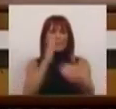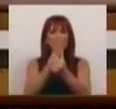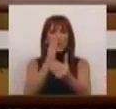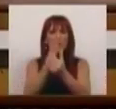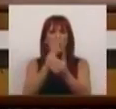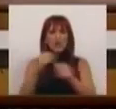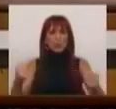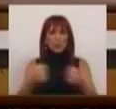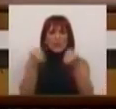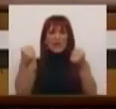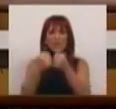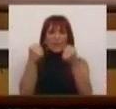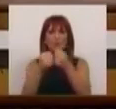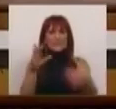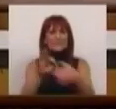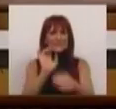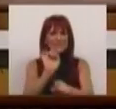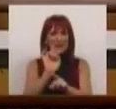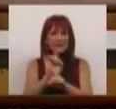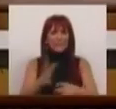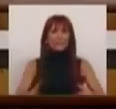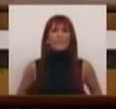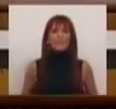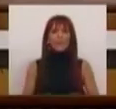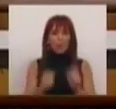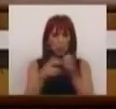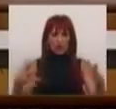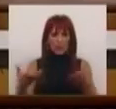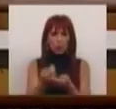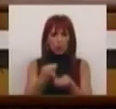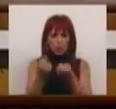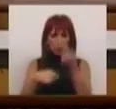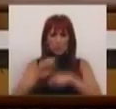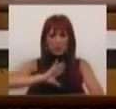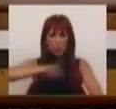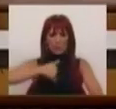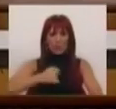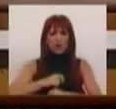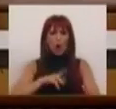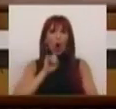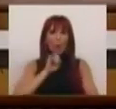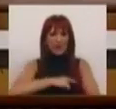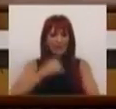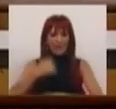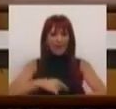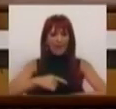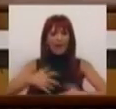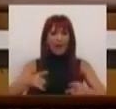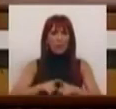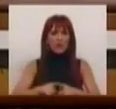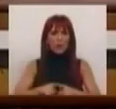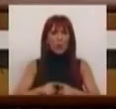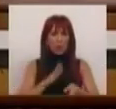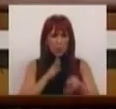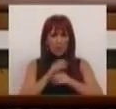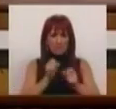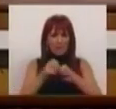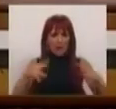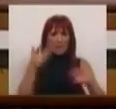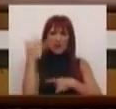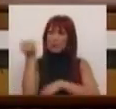e os desafios que se colocam. O crescimento do comércio mundial é uma oportunidade para o contínuo aumento